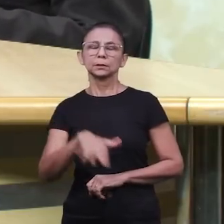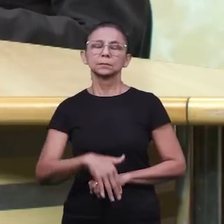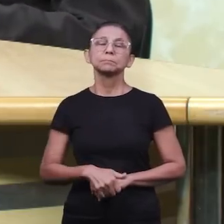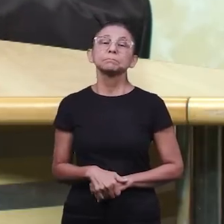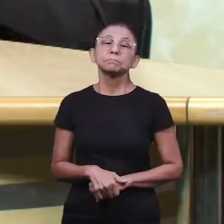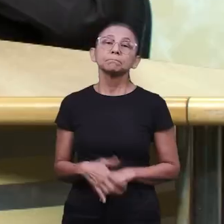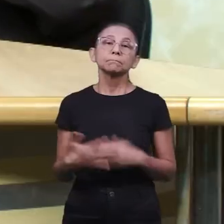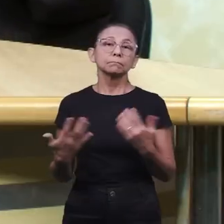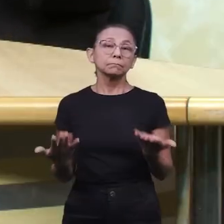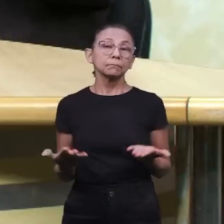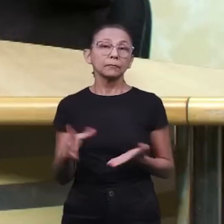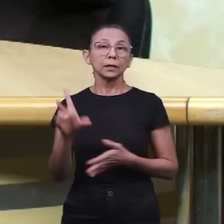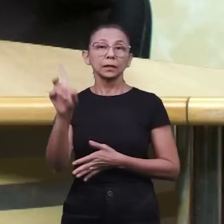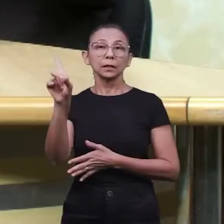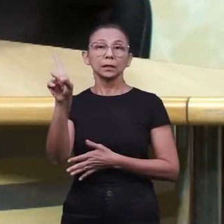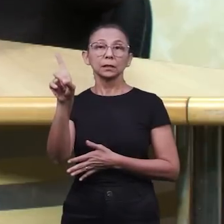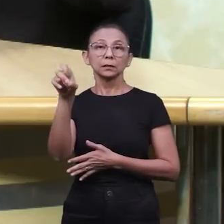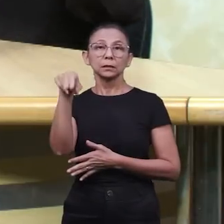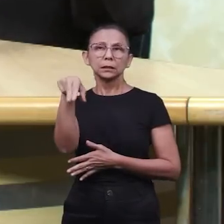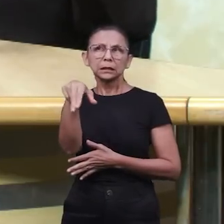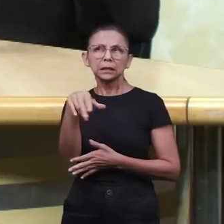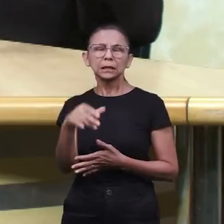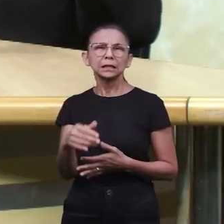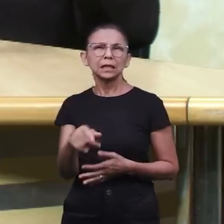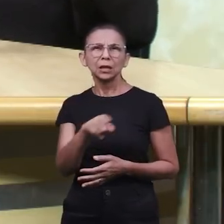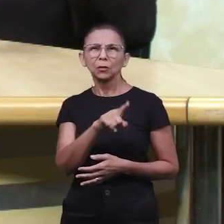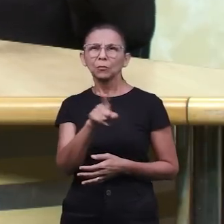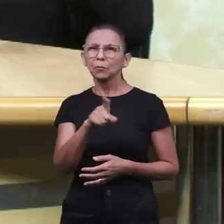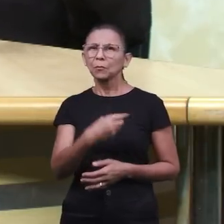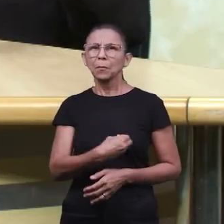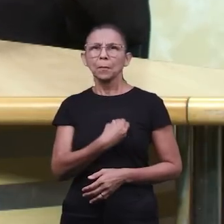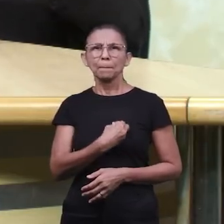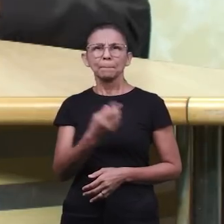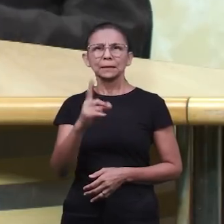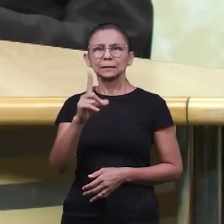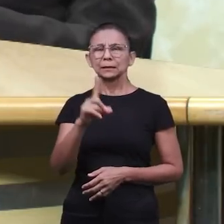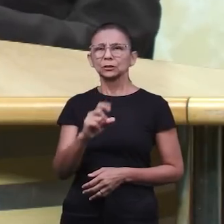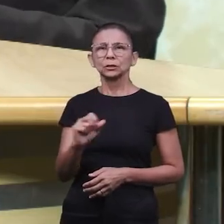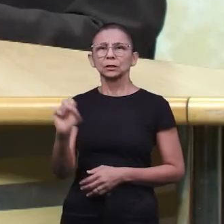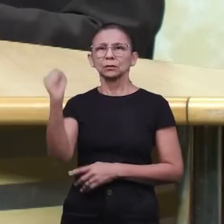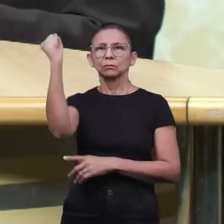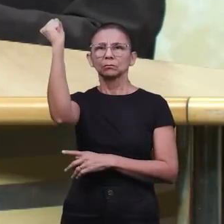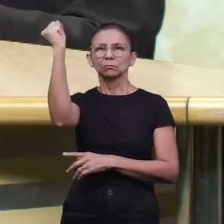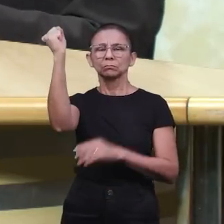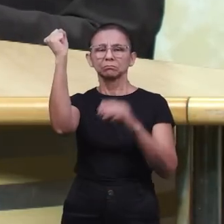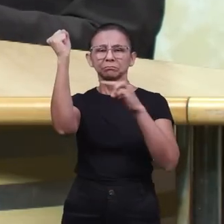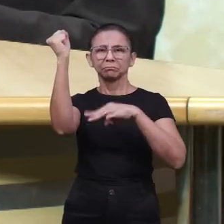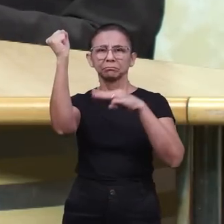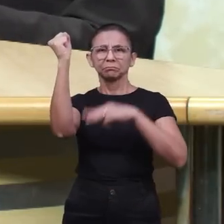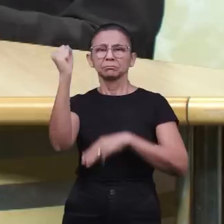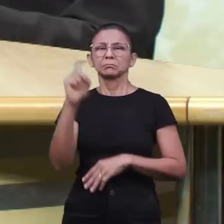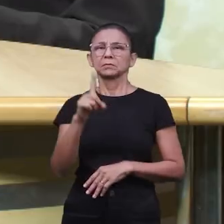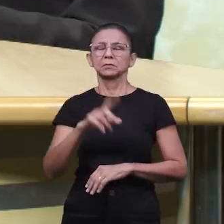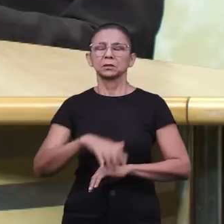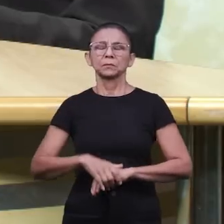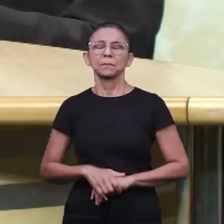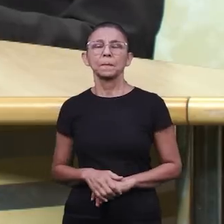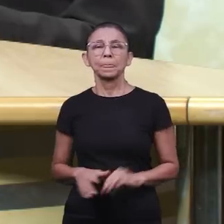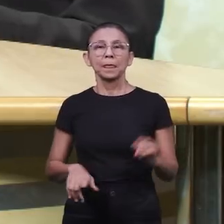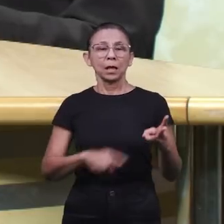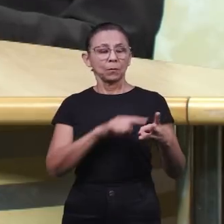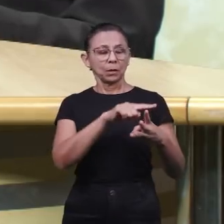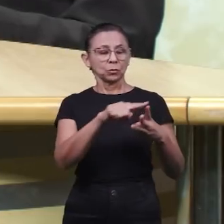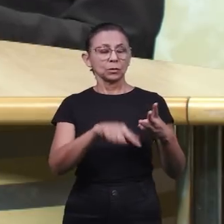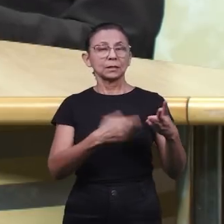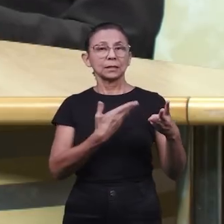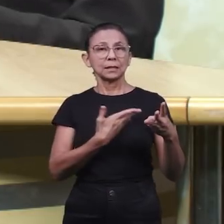certo, Daniel estava em função em outro lugar, porque ele não estava presente. Estavam presentes os outros três: